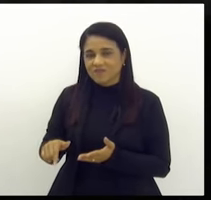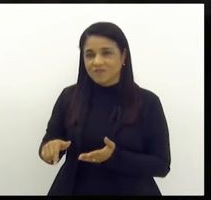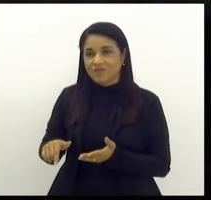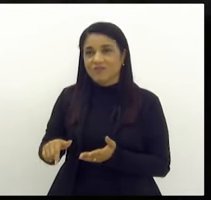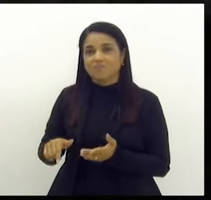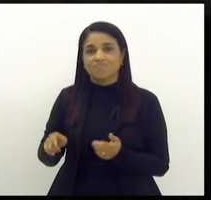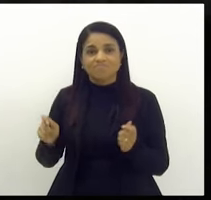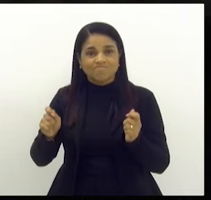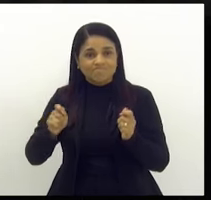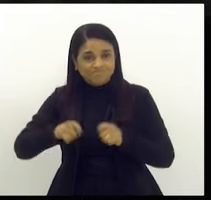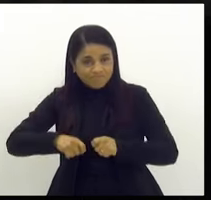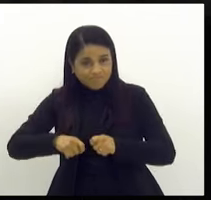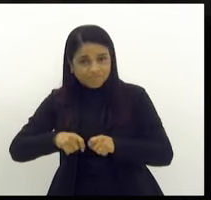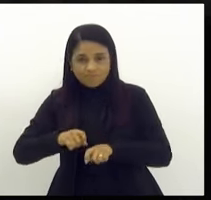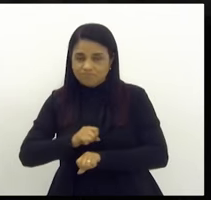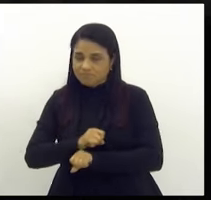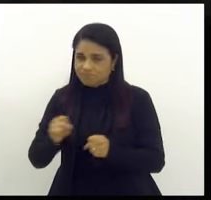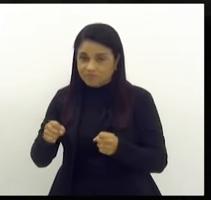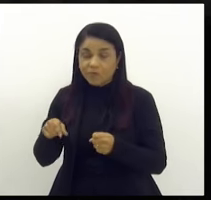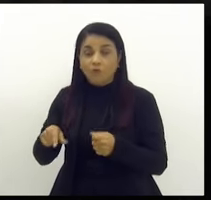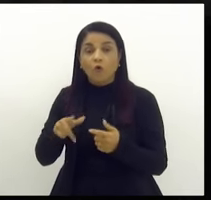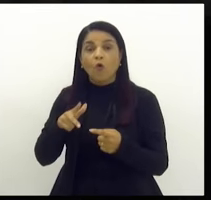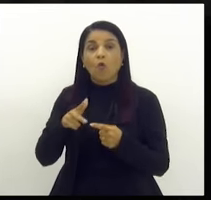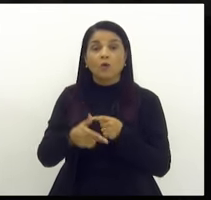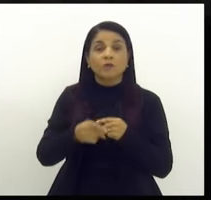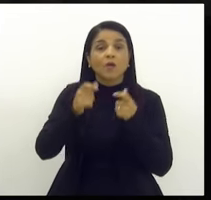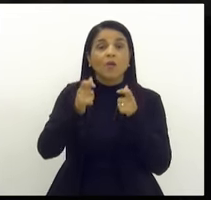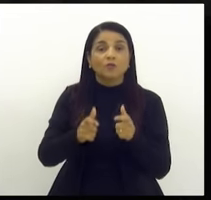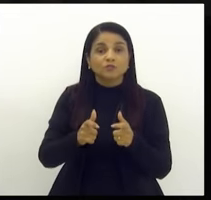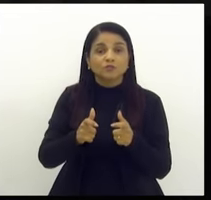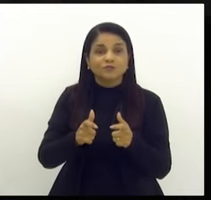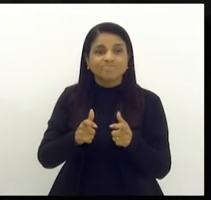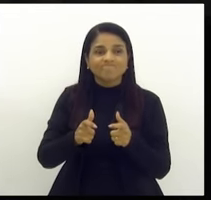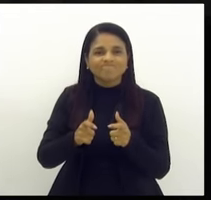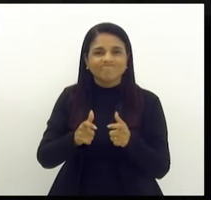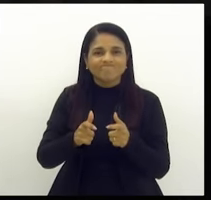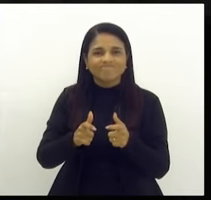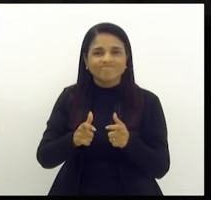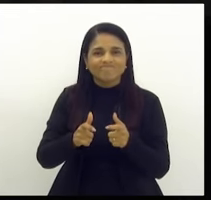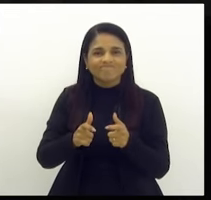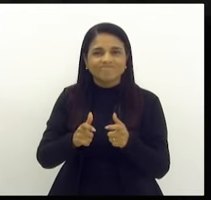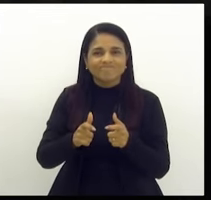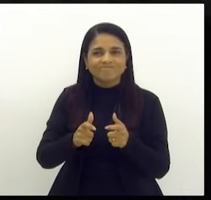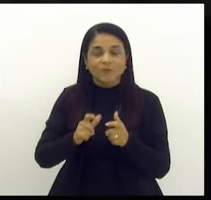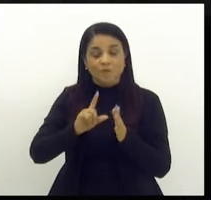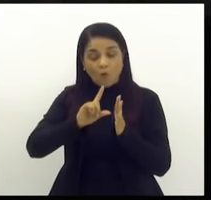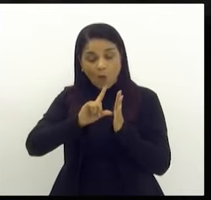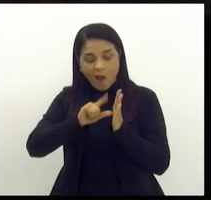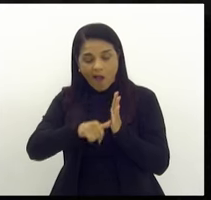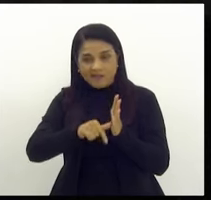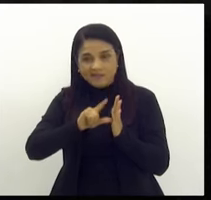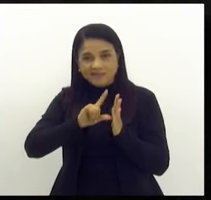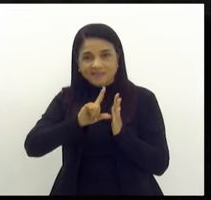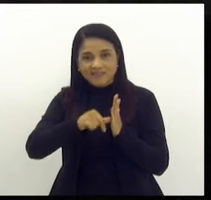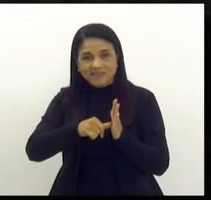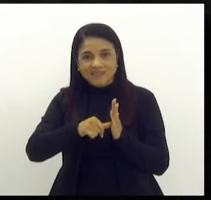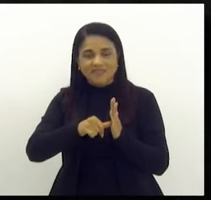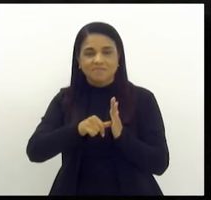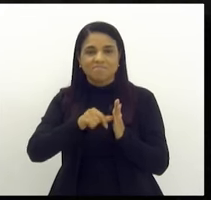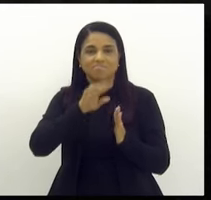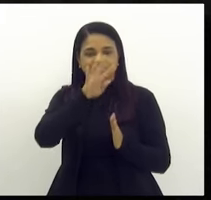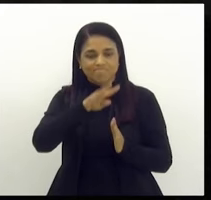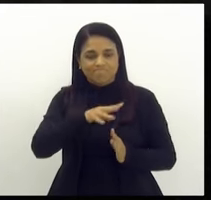eu vou cortar o onde aí não cortar não tem onde cortar vou atrasar folha de